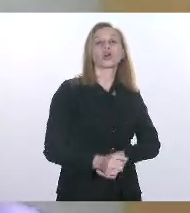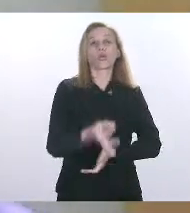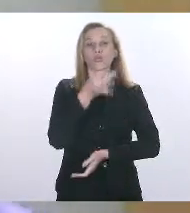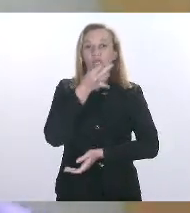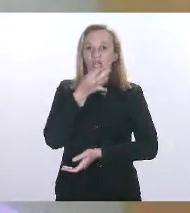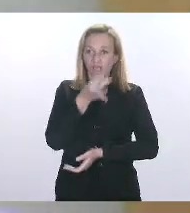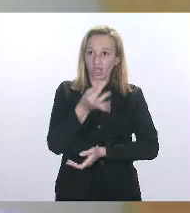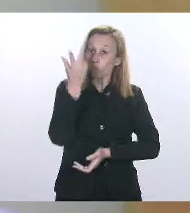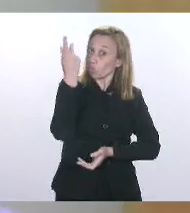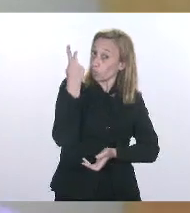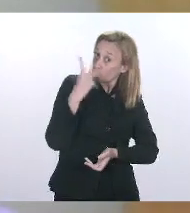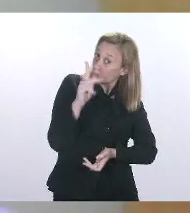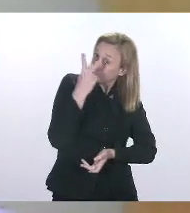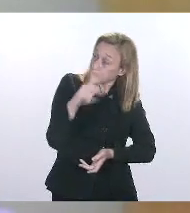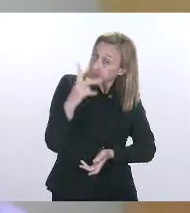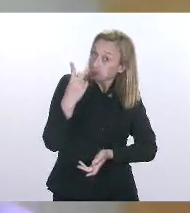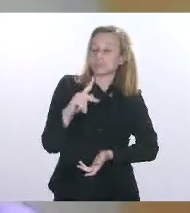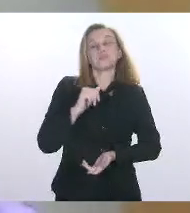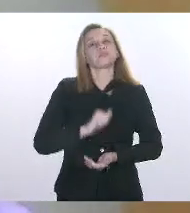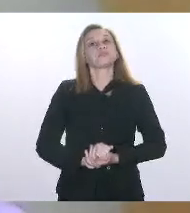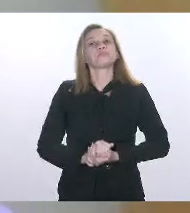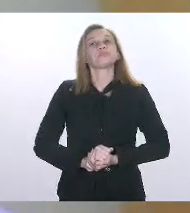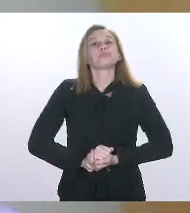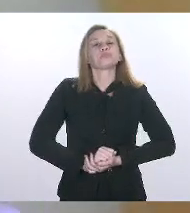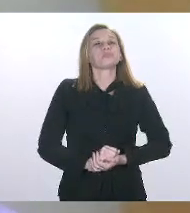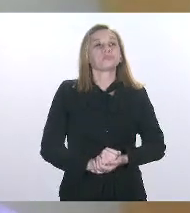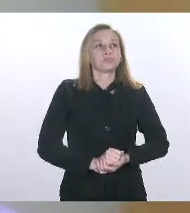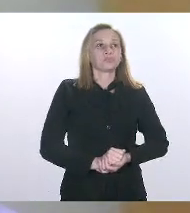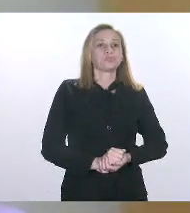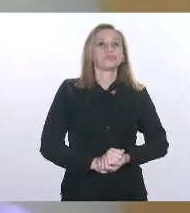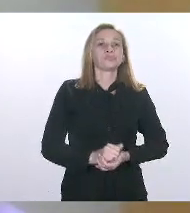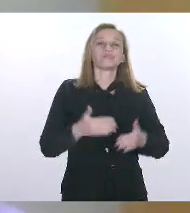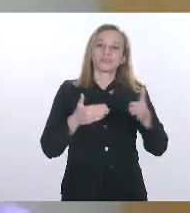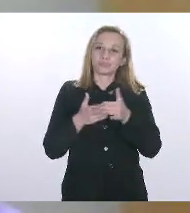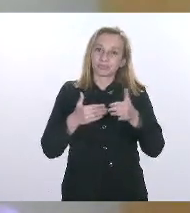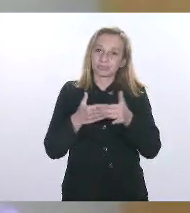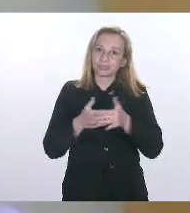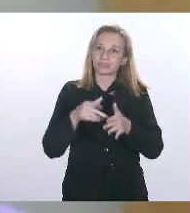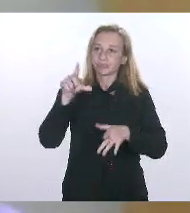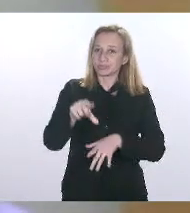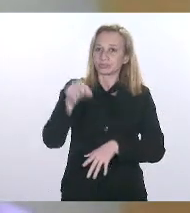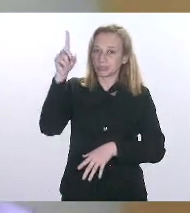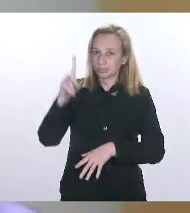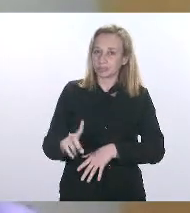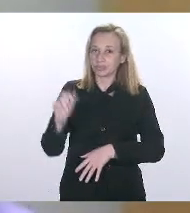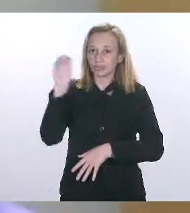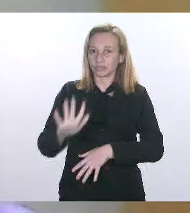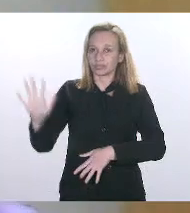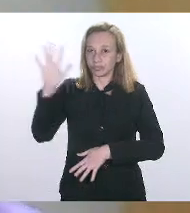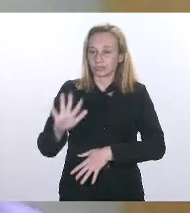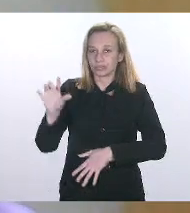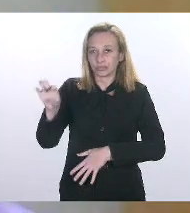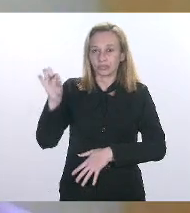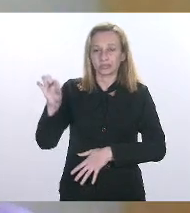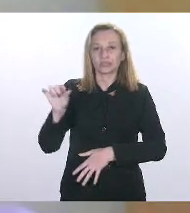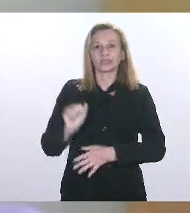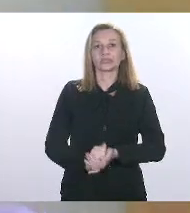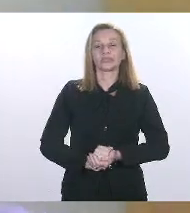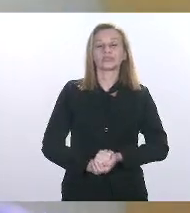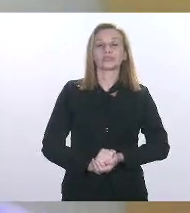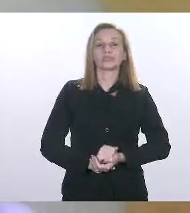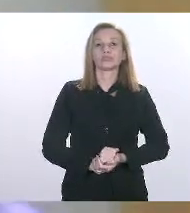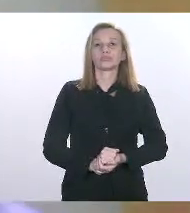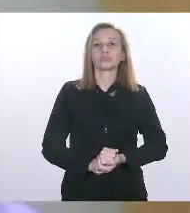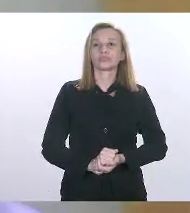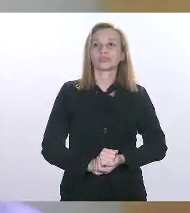o pretexto, a patranha que tem impedido a nomeação do diretor-geral eleito é uma